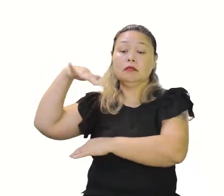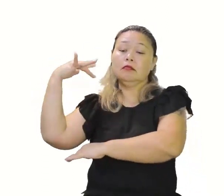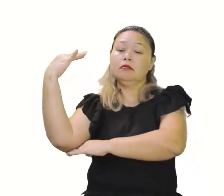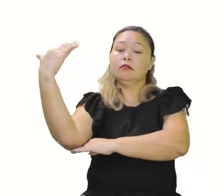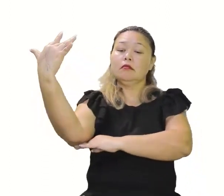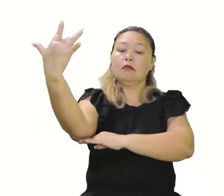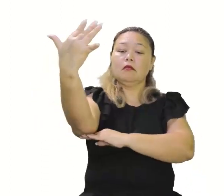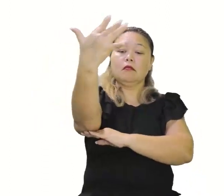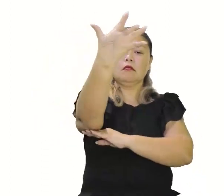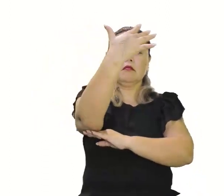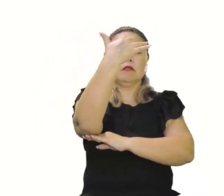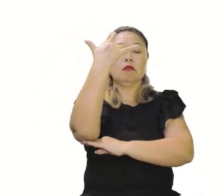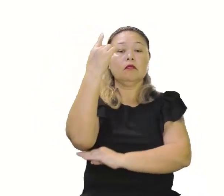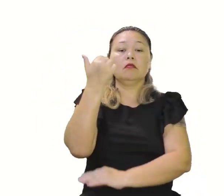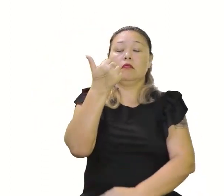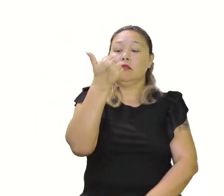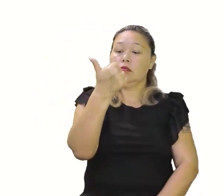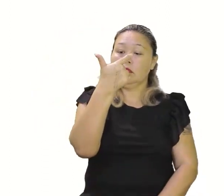florestal tem